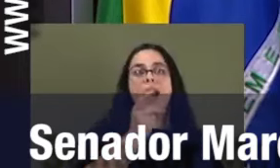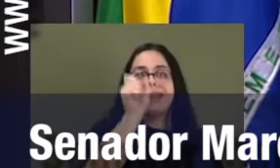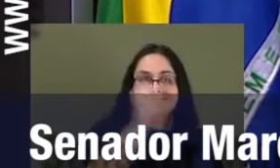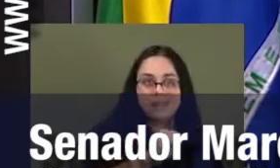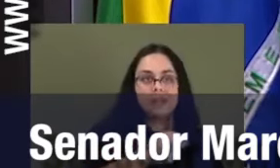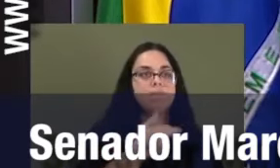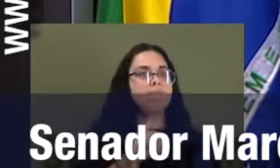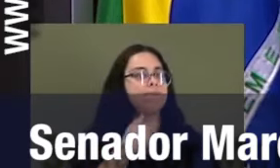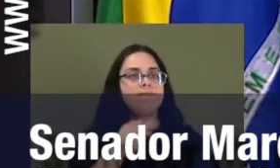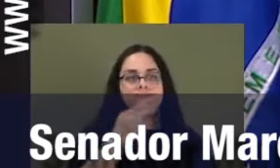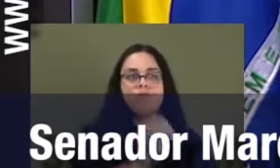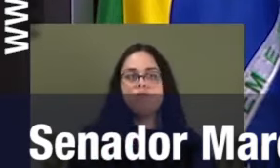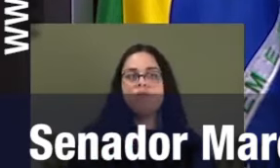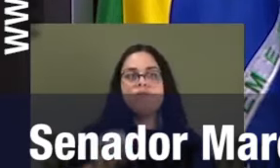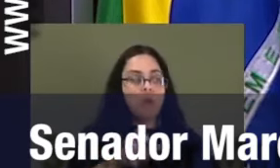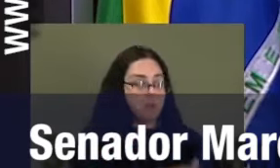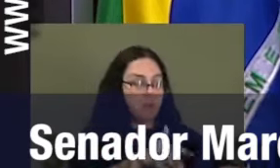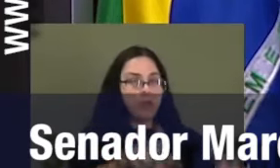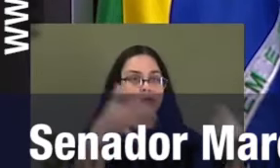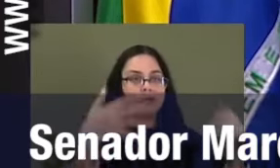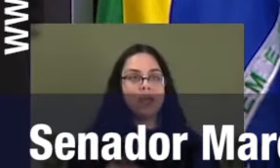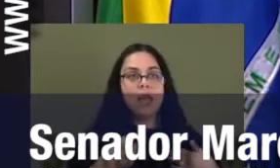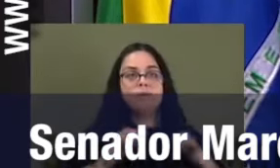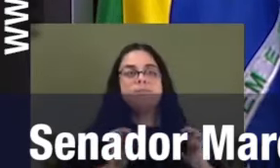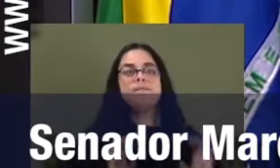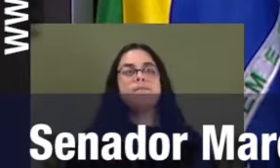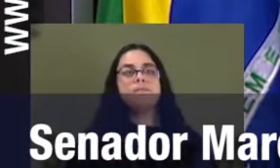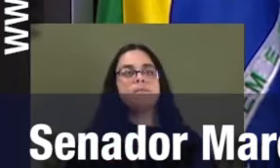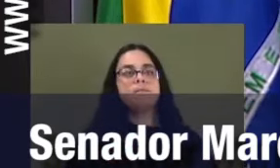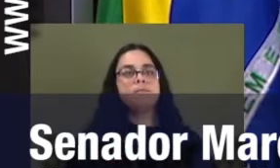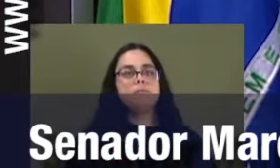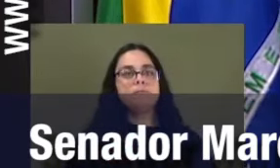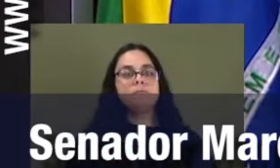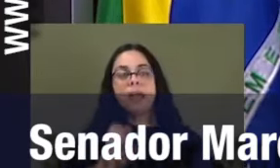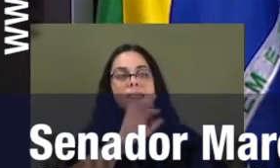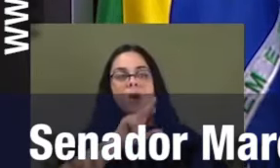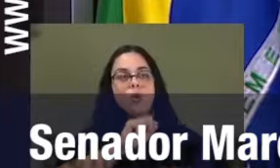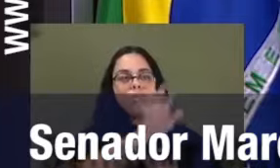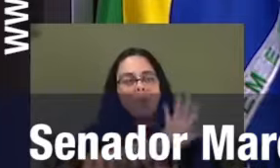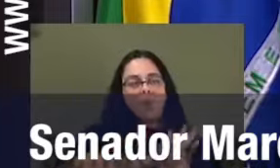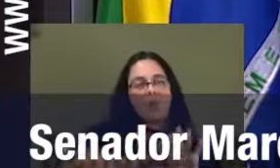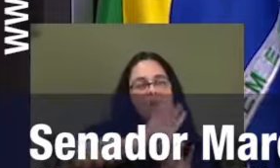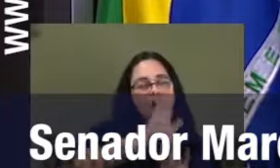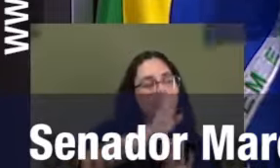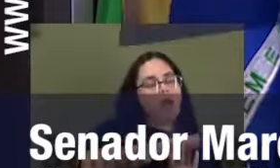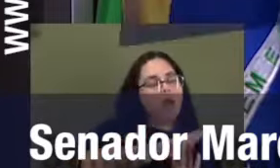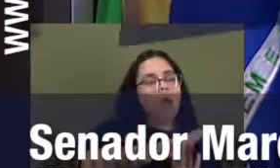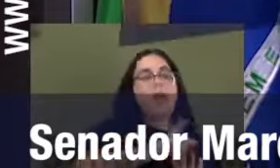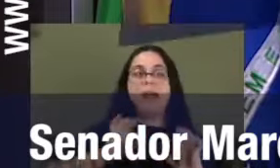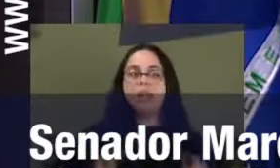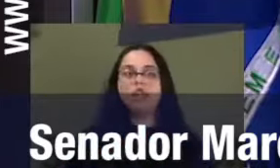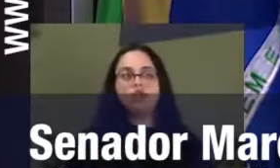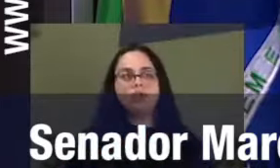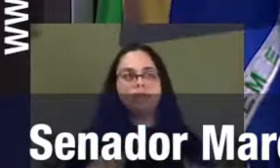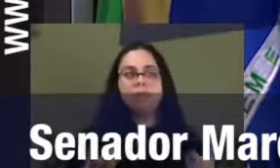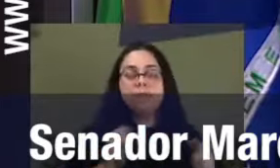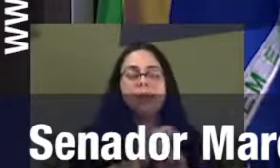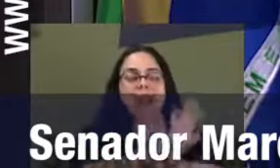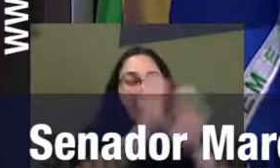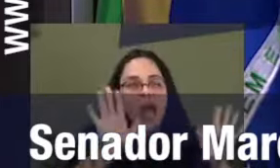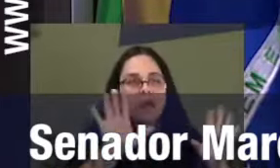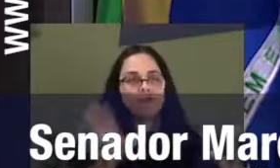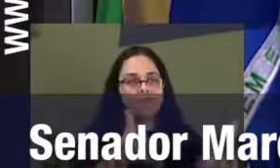eu posso, o que eu não posso dizer. E a ética que eu tenho que ter, e não em cima de ideologias. Então deixa eu deixar claro aqui